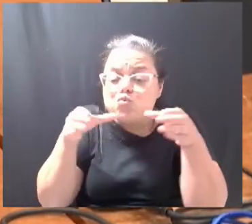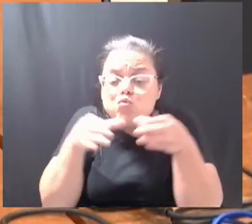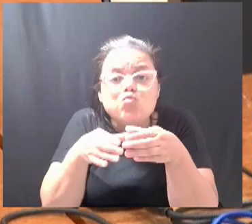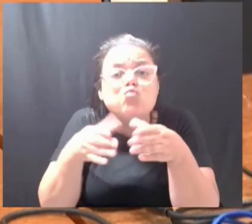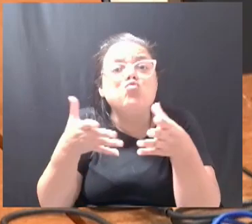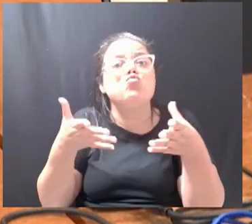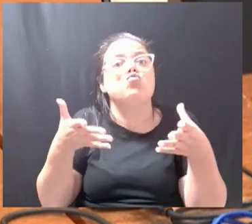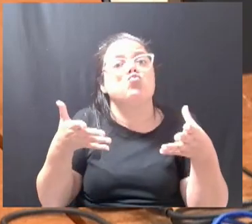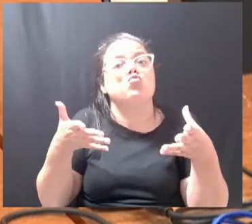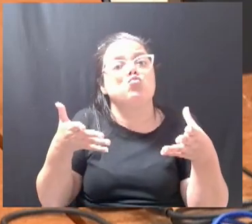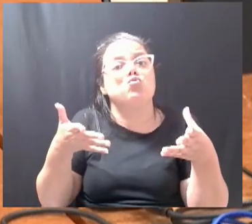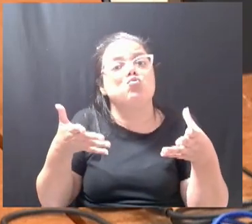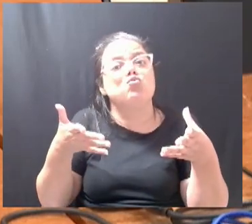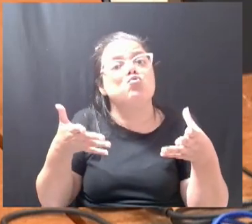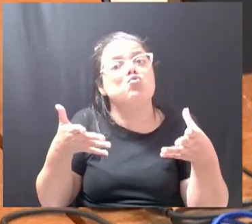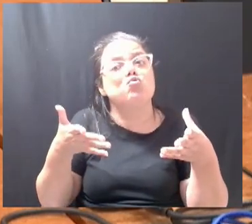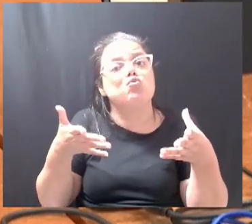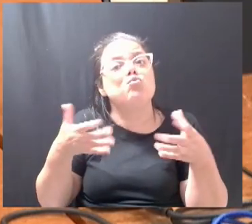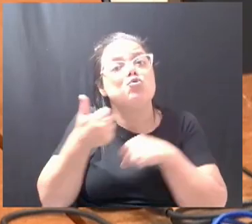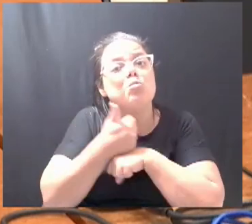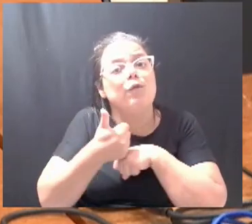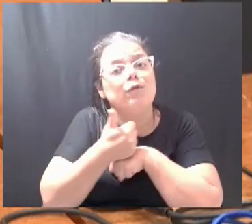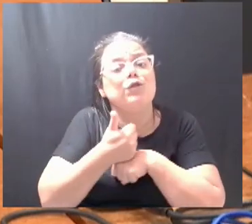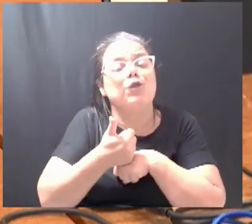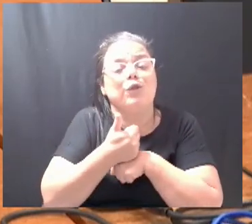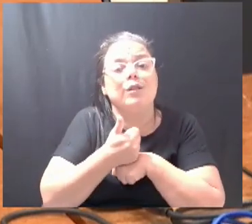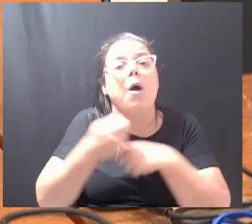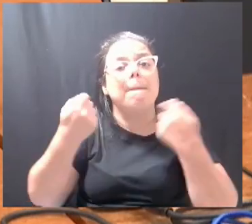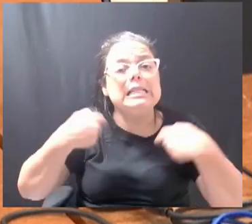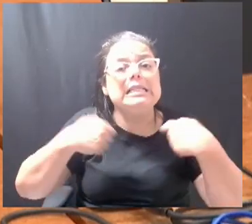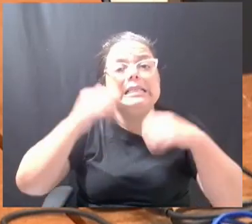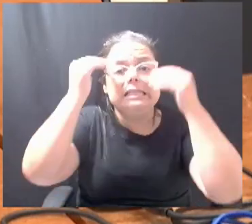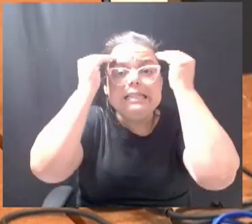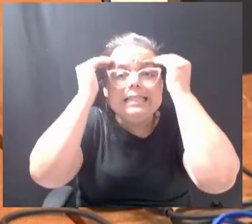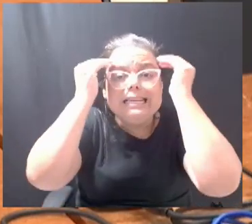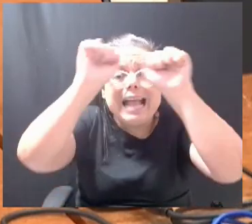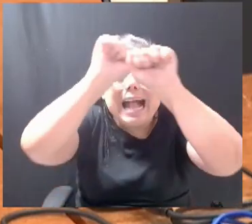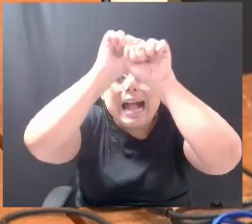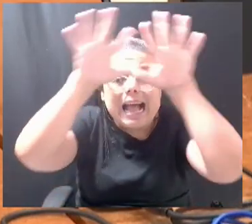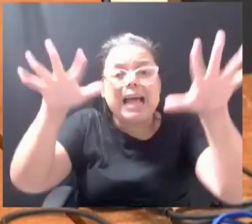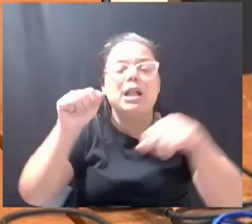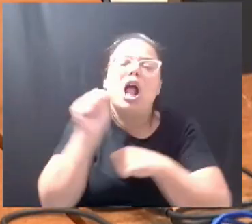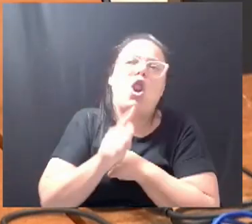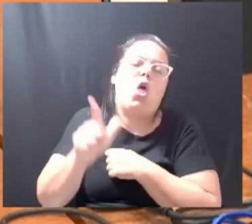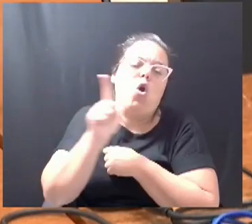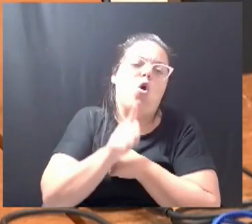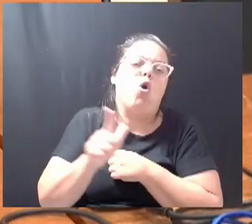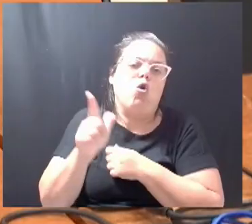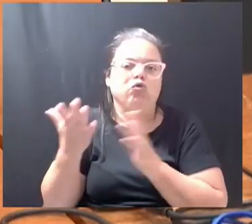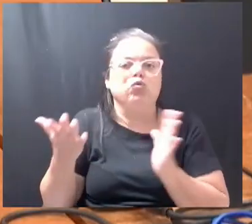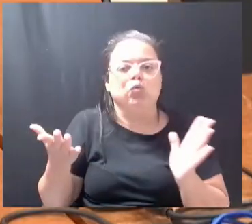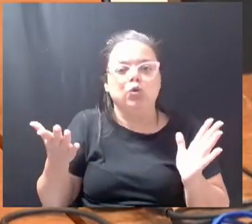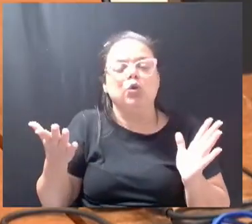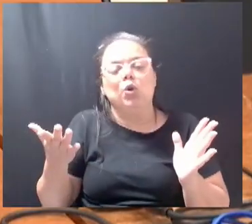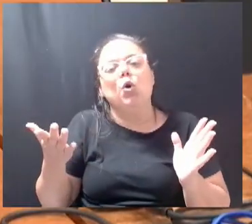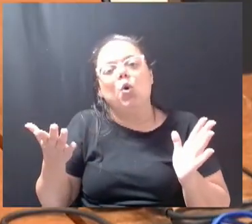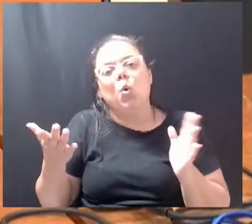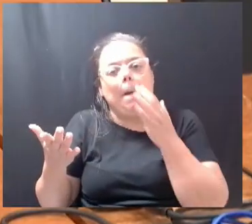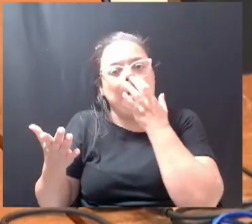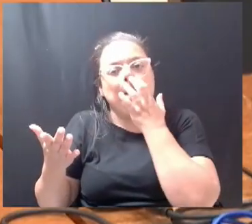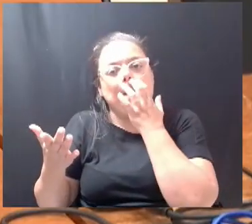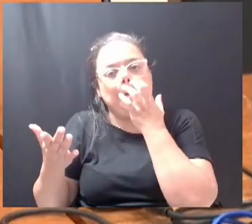equipe é fundamental. Né? Porque aí, se você melhora isso, claro que vai chegar muito menos dentro na